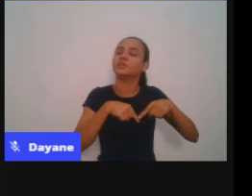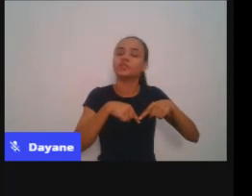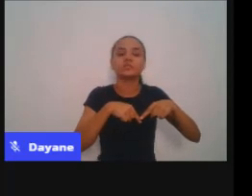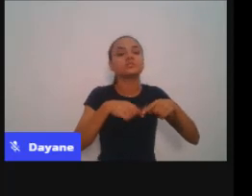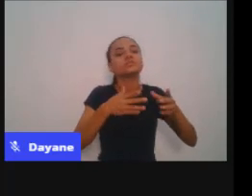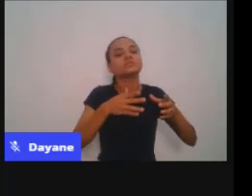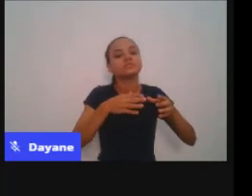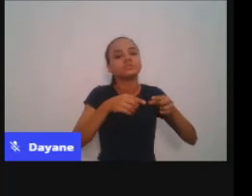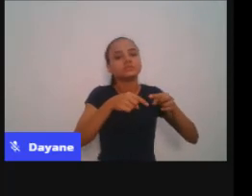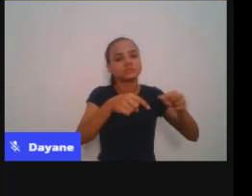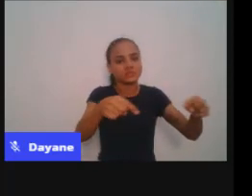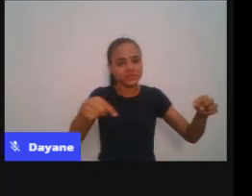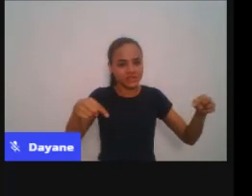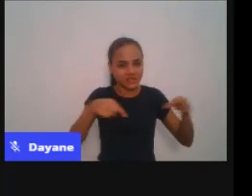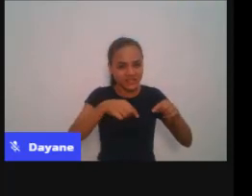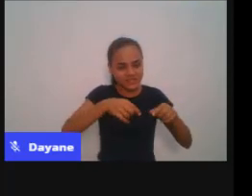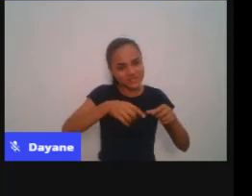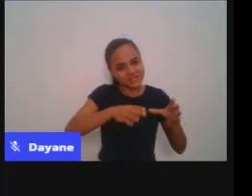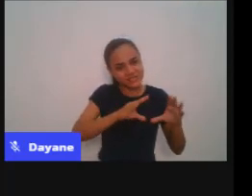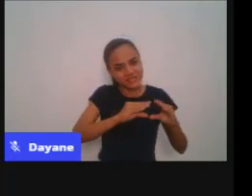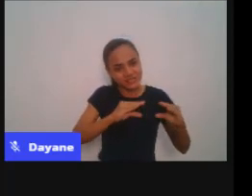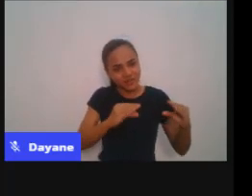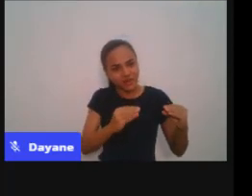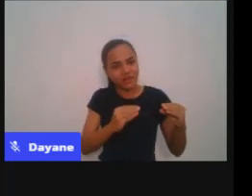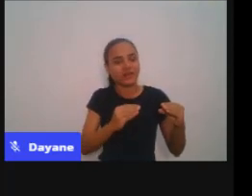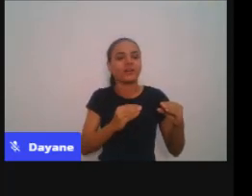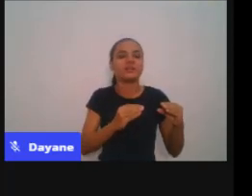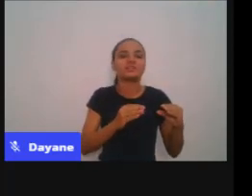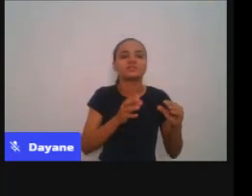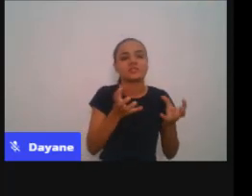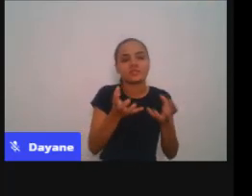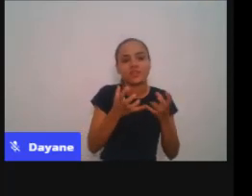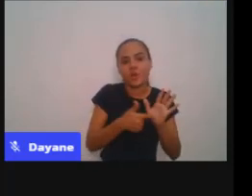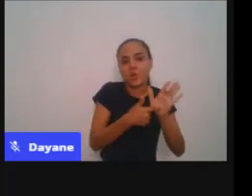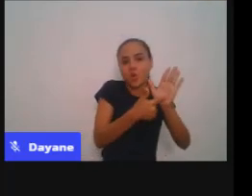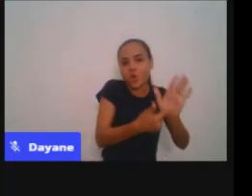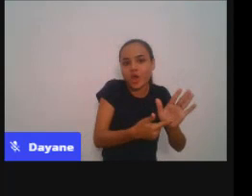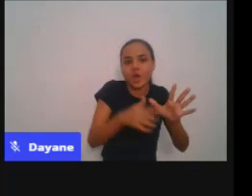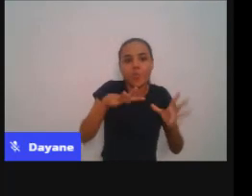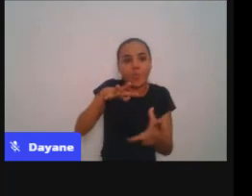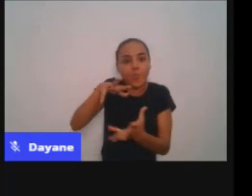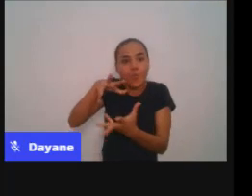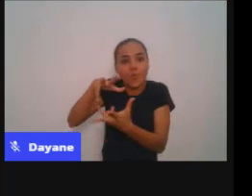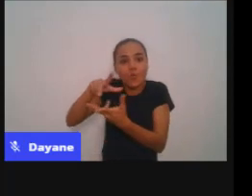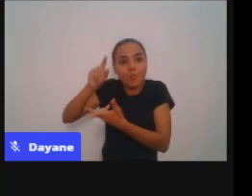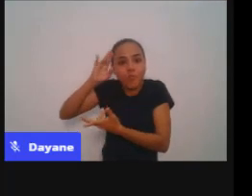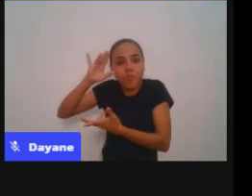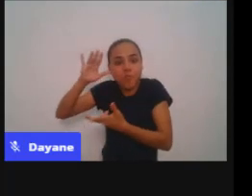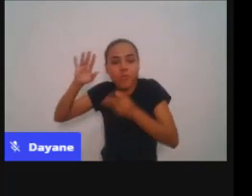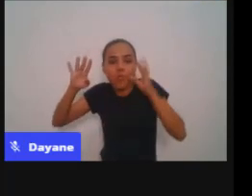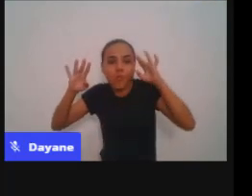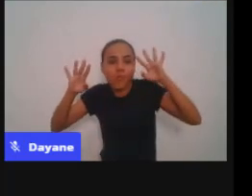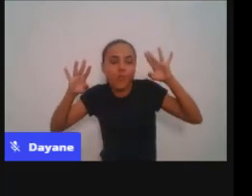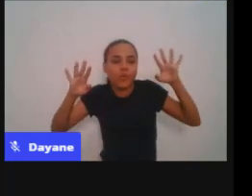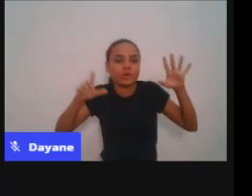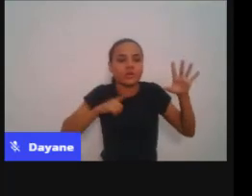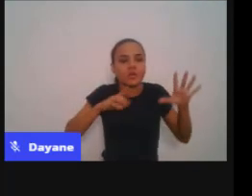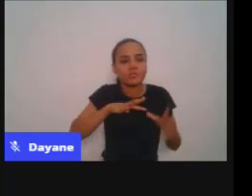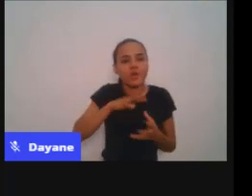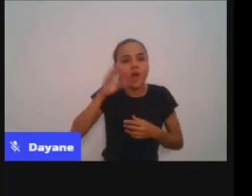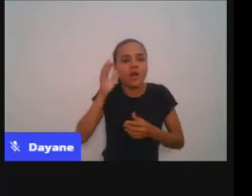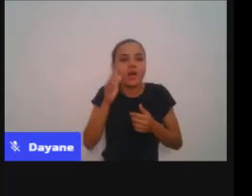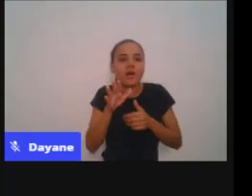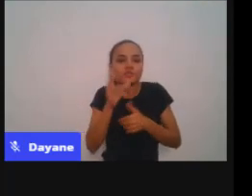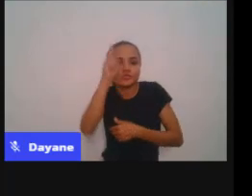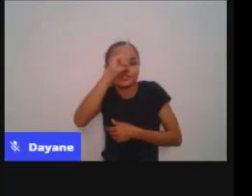para a criança. Inclusive, tem um dos vídeos que ela criou a história da borboletinha, e daí coloca lá atrás um outro... Você